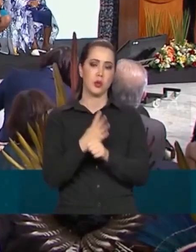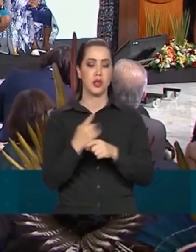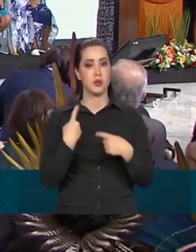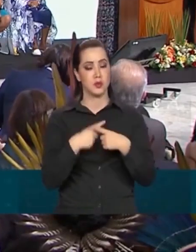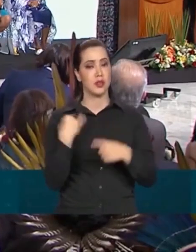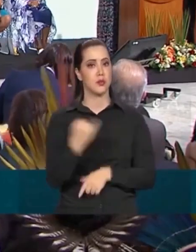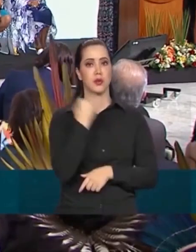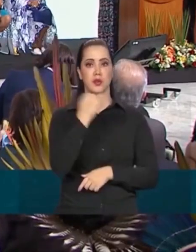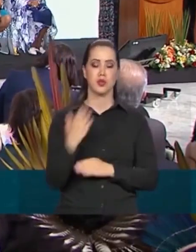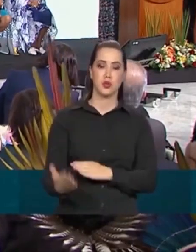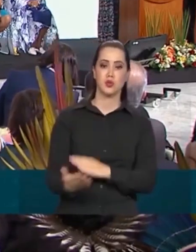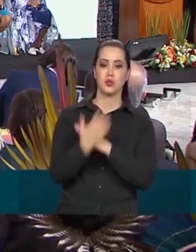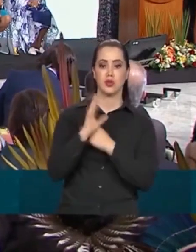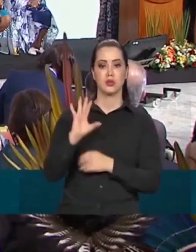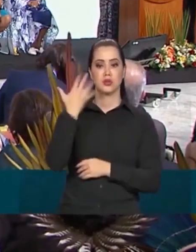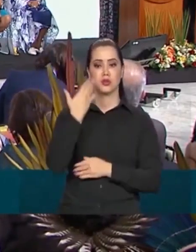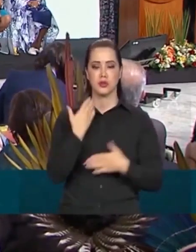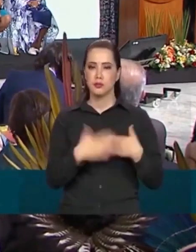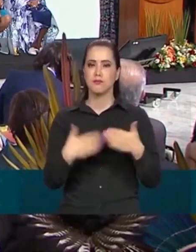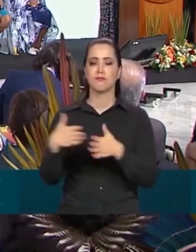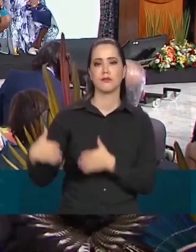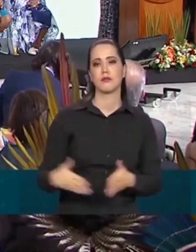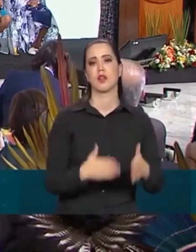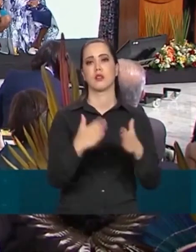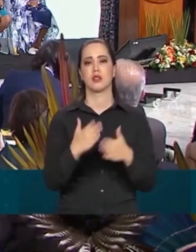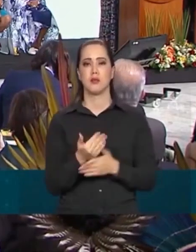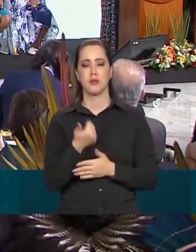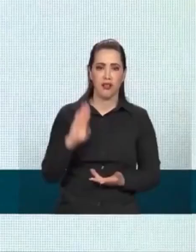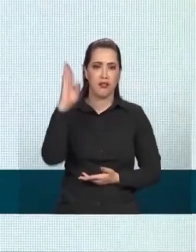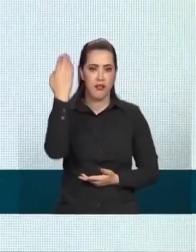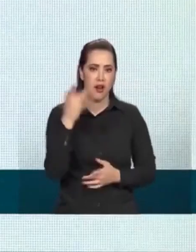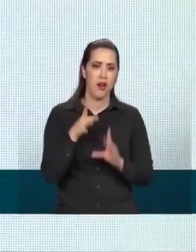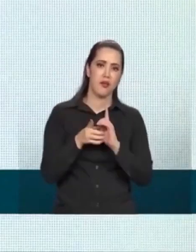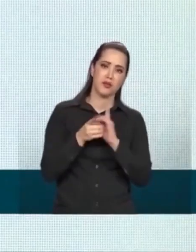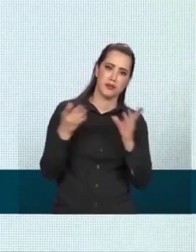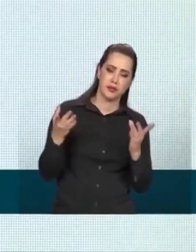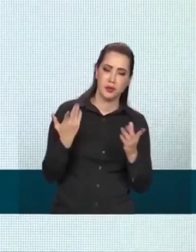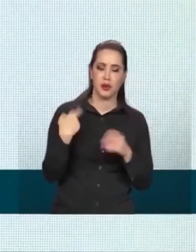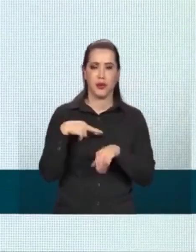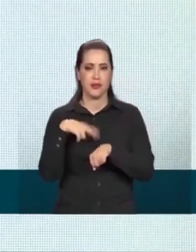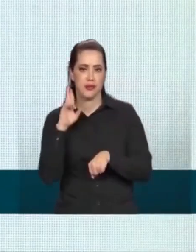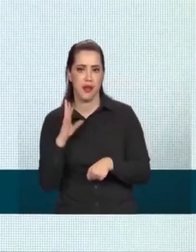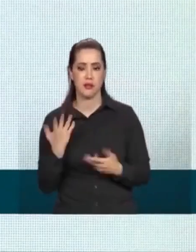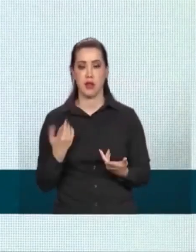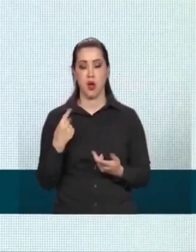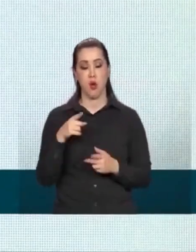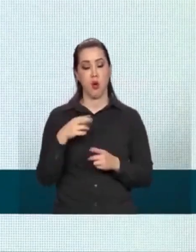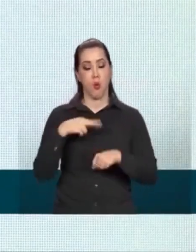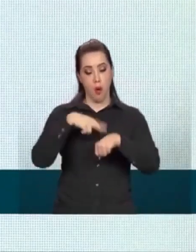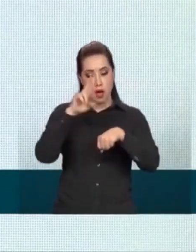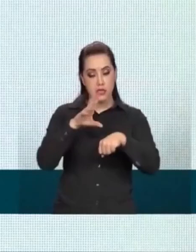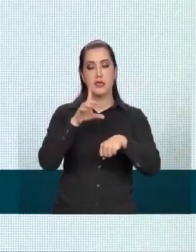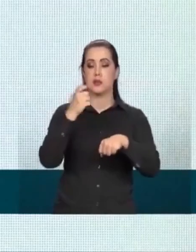fortalecimento da política nacional de saúde integral da população negra emocionada Aniele lembrou da morte